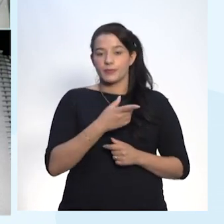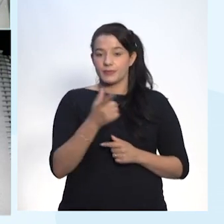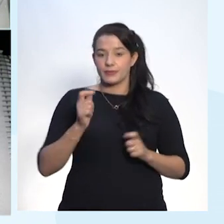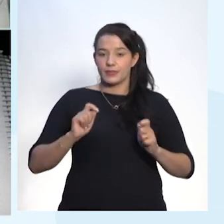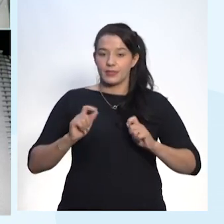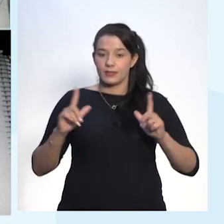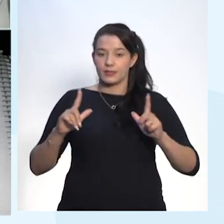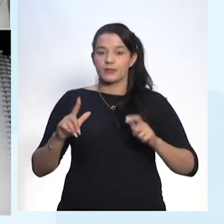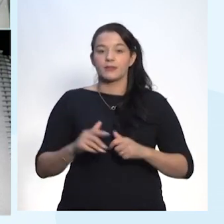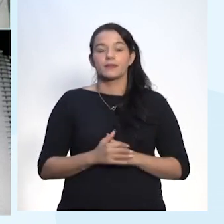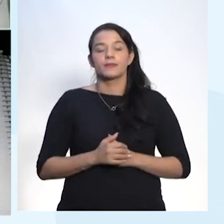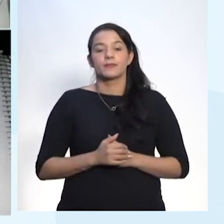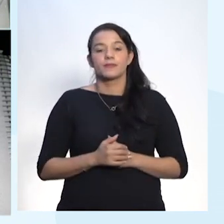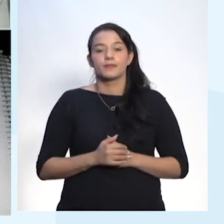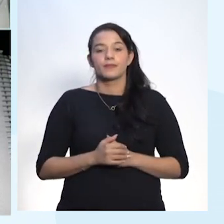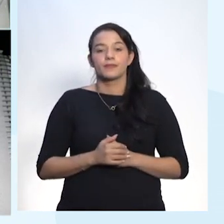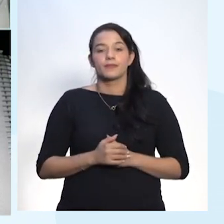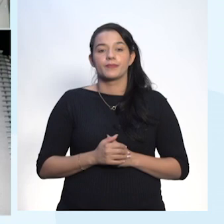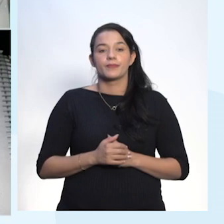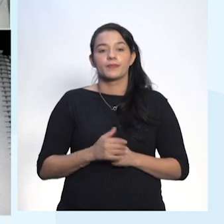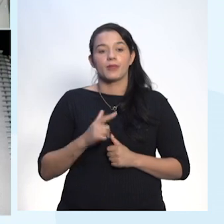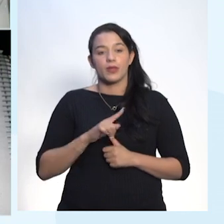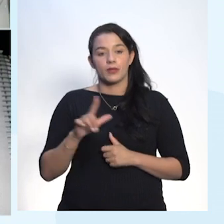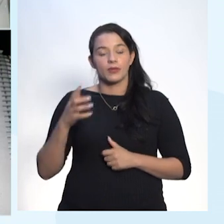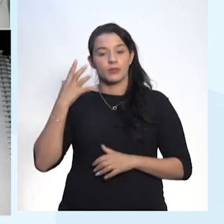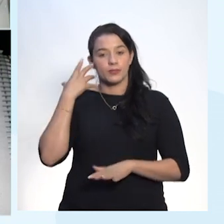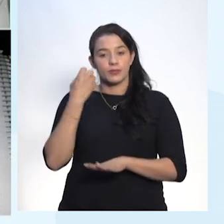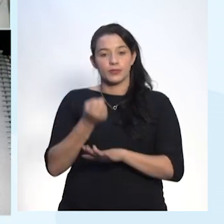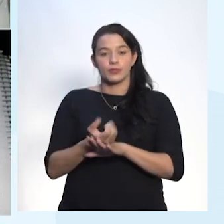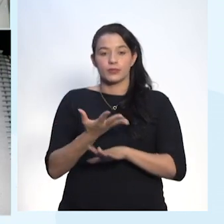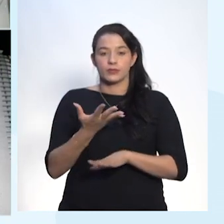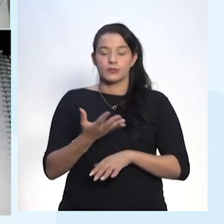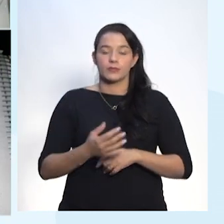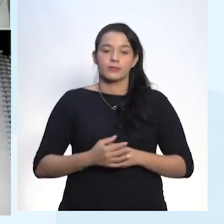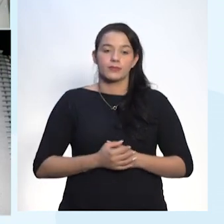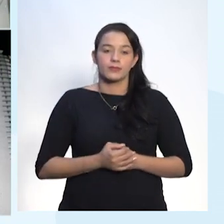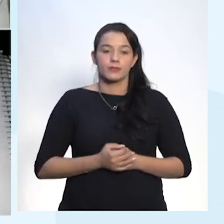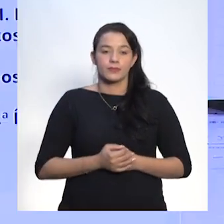aí. E agora vamos ouvir o podcast.